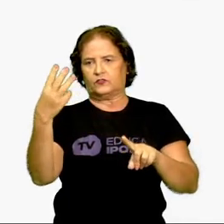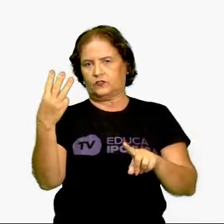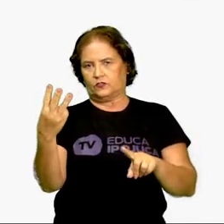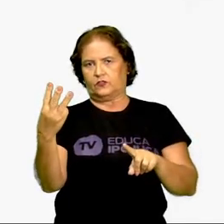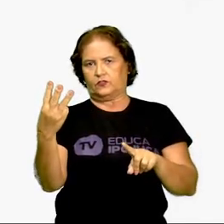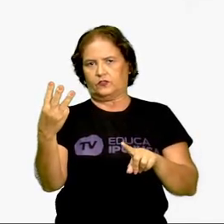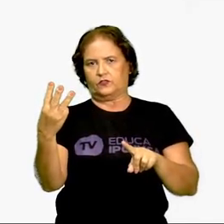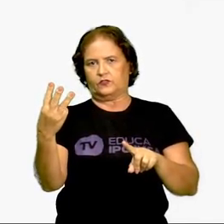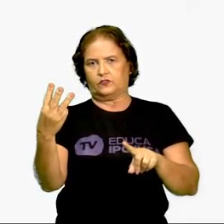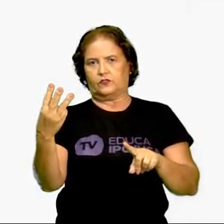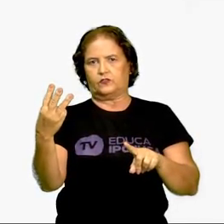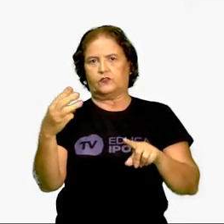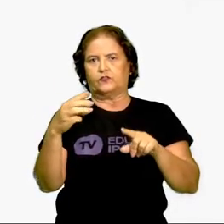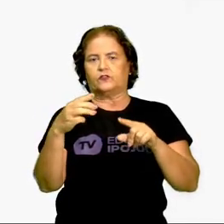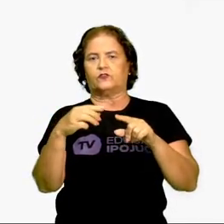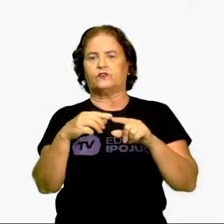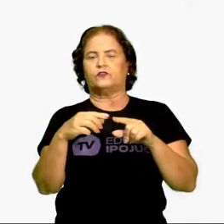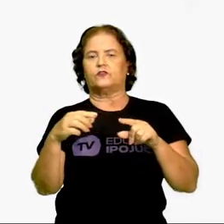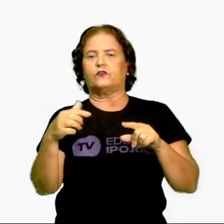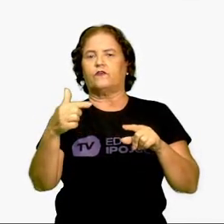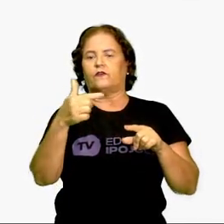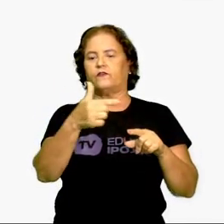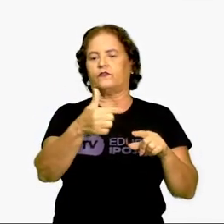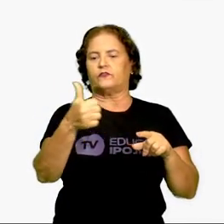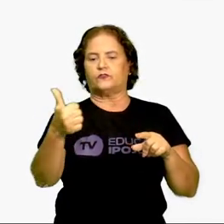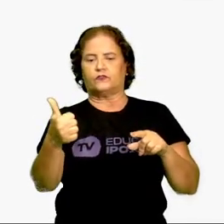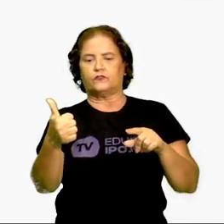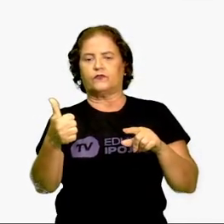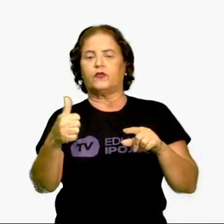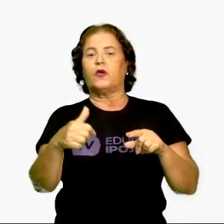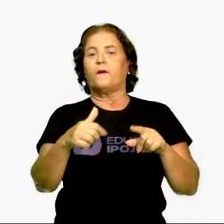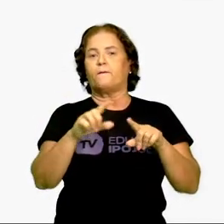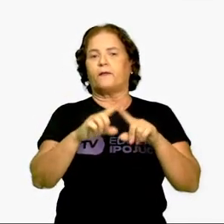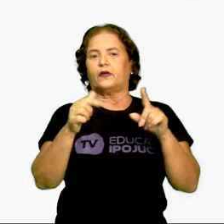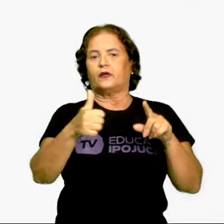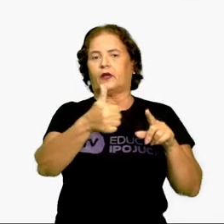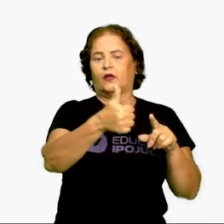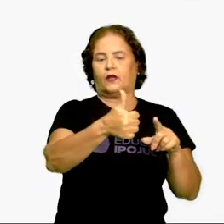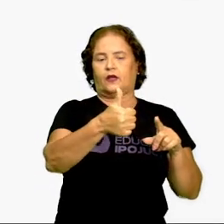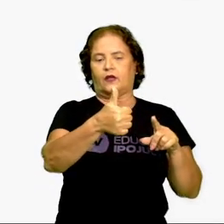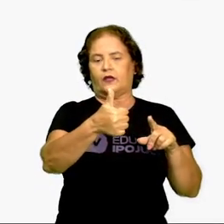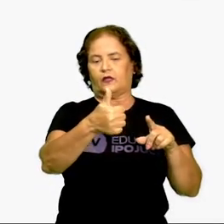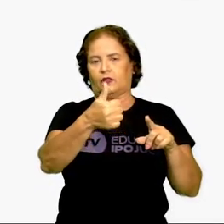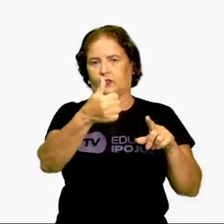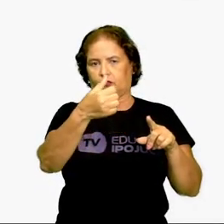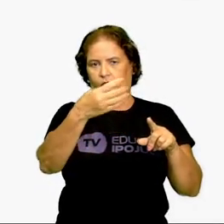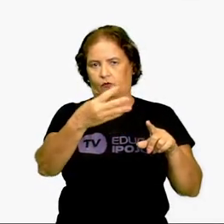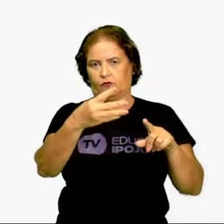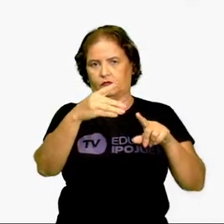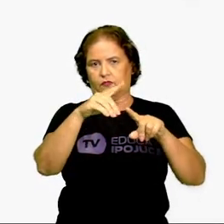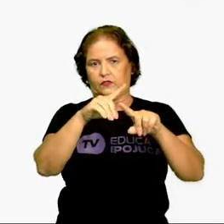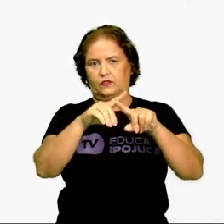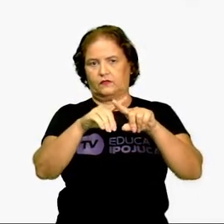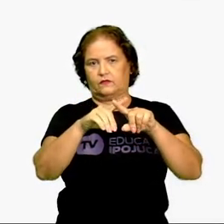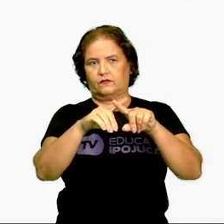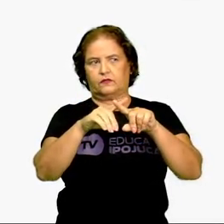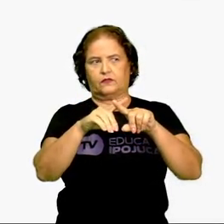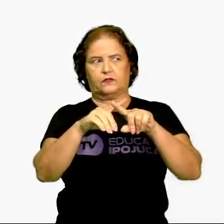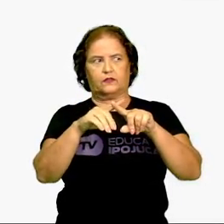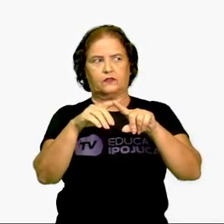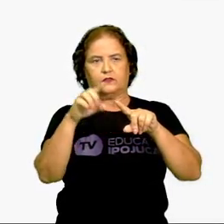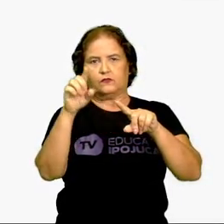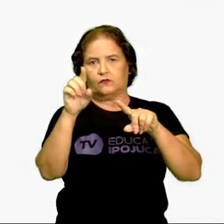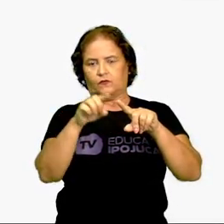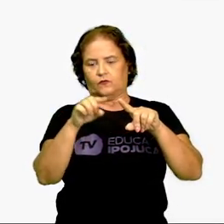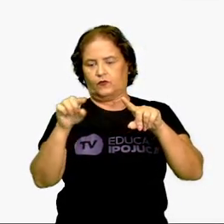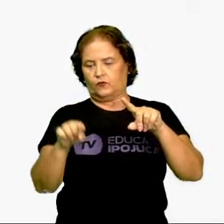Posso cortar aqui, 14 dividido por 2, 7. 7 vezes 3, 21 metros quadrados. Está vendo